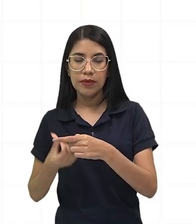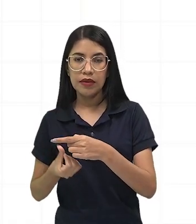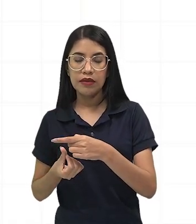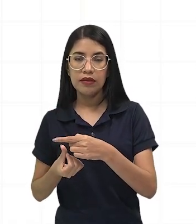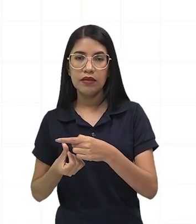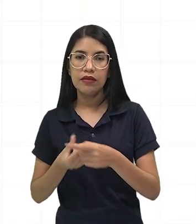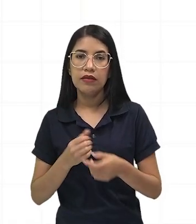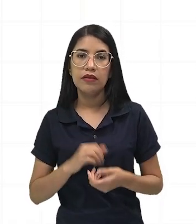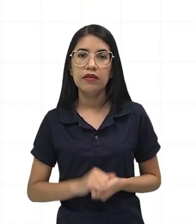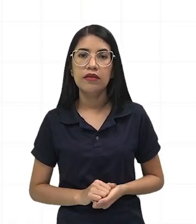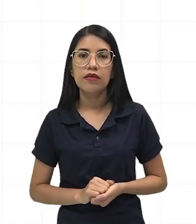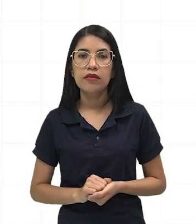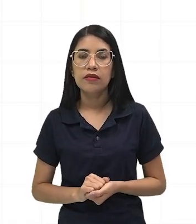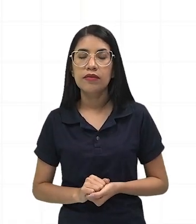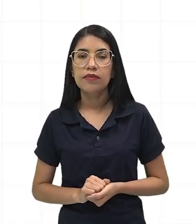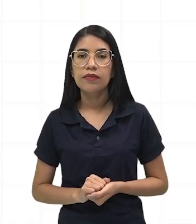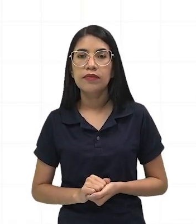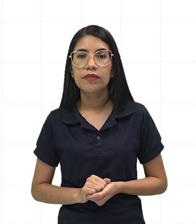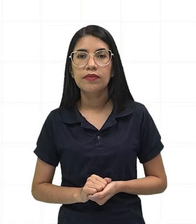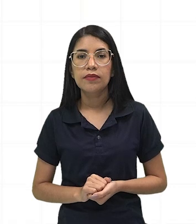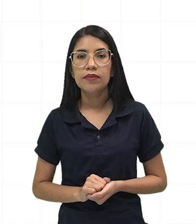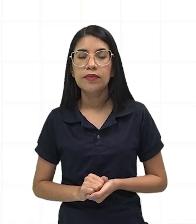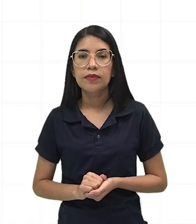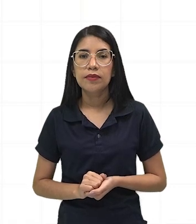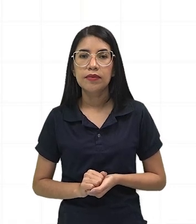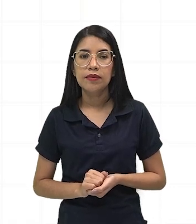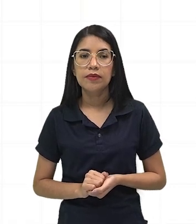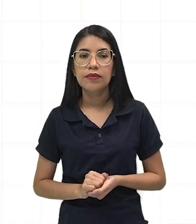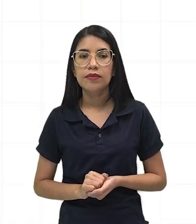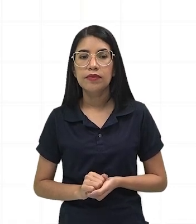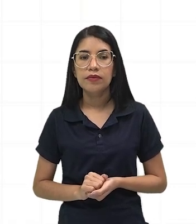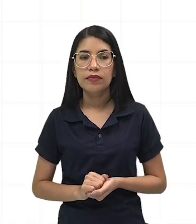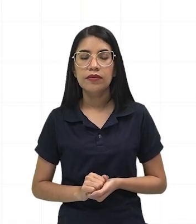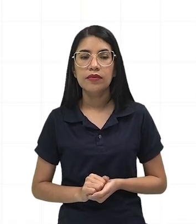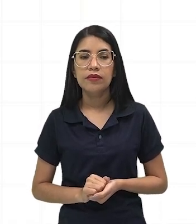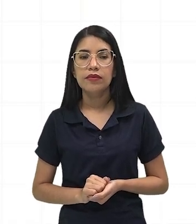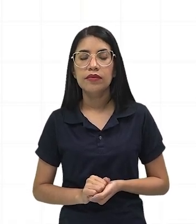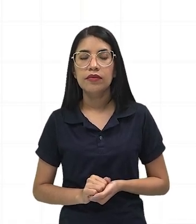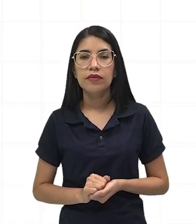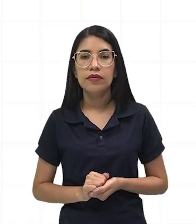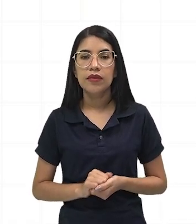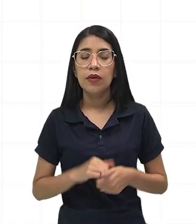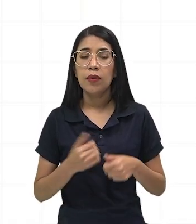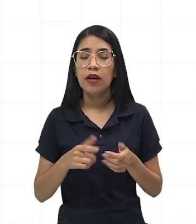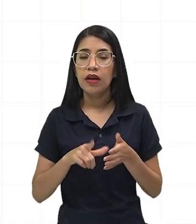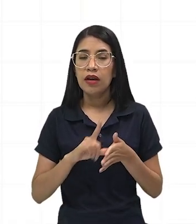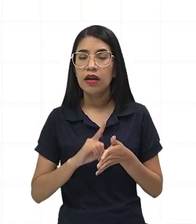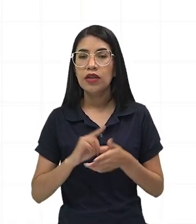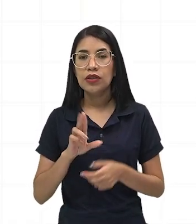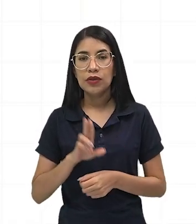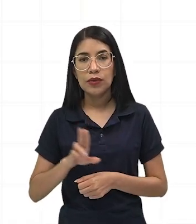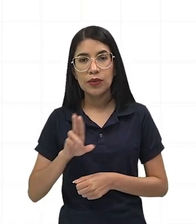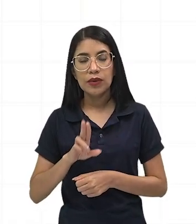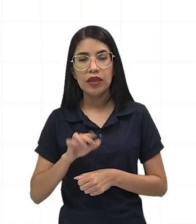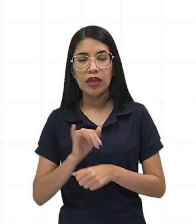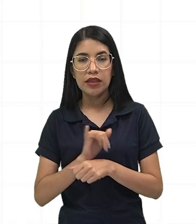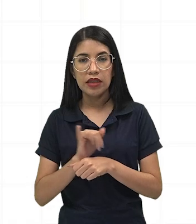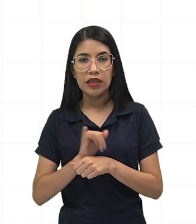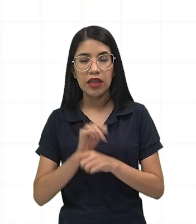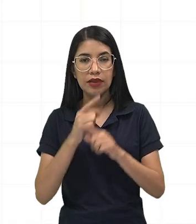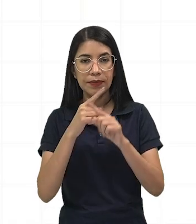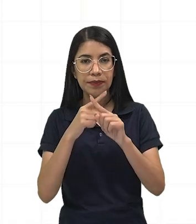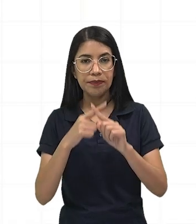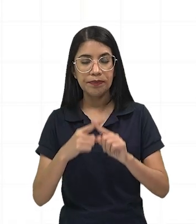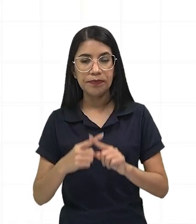para 6. Beleza? Muito bem, olha. Antes de aplicar